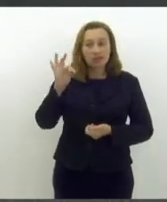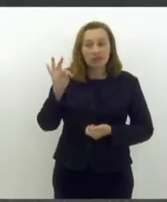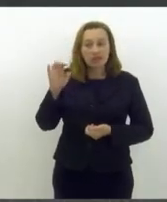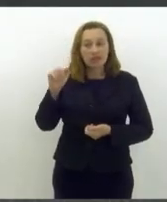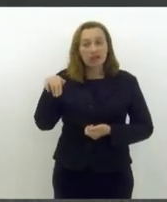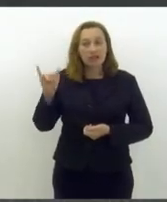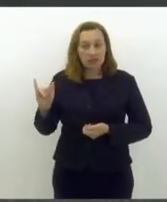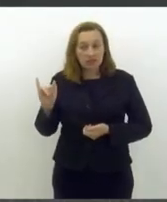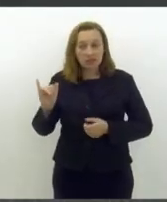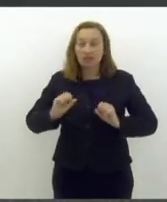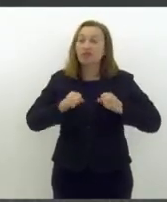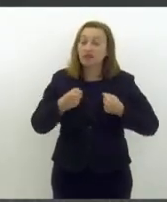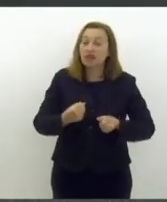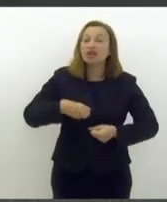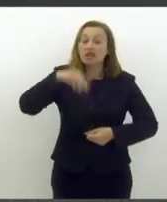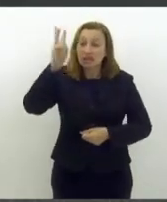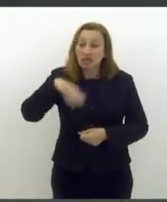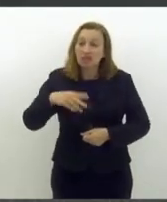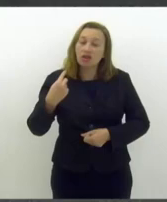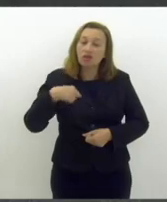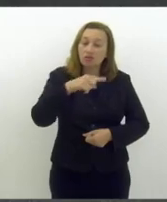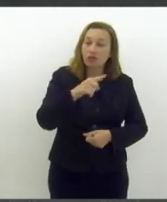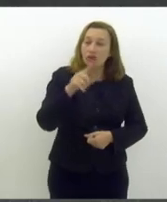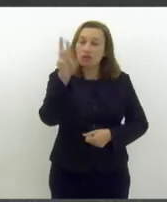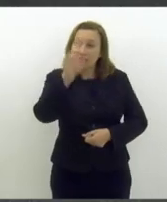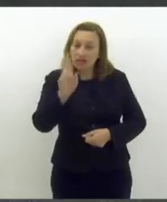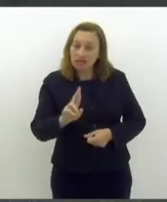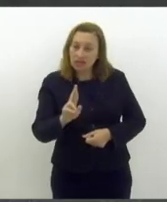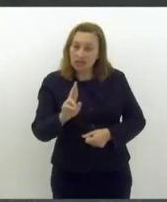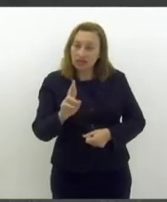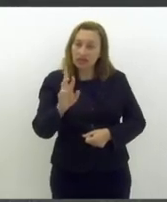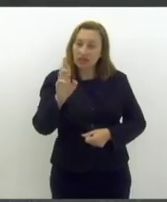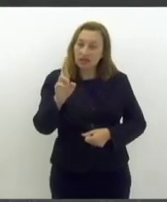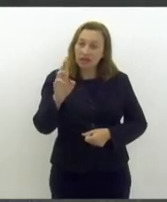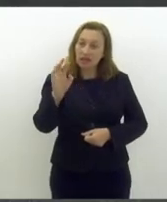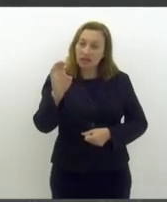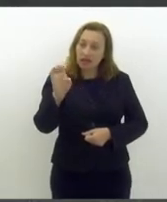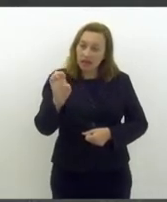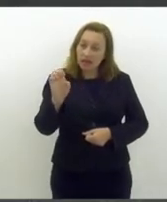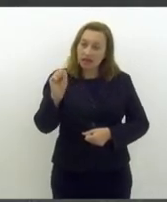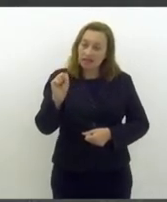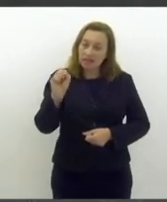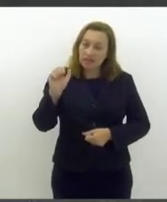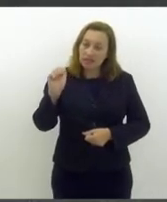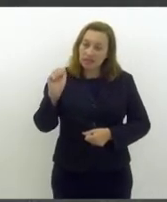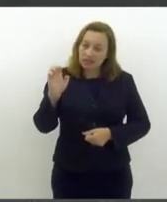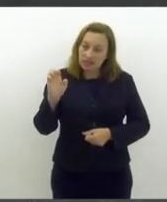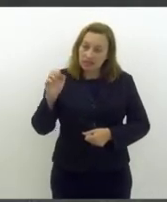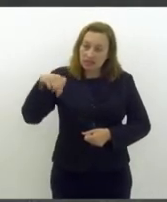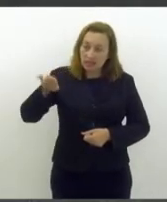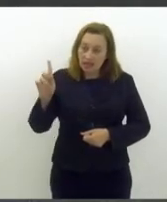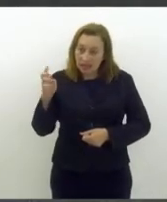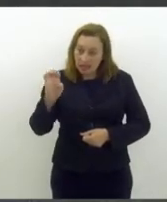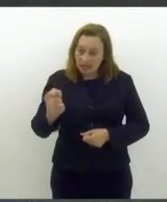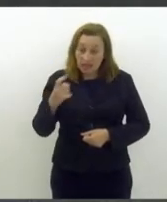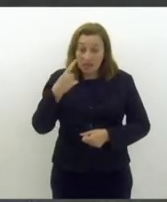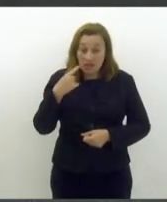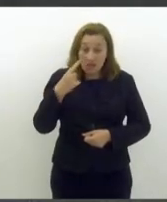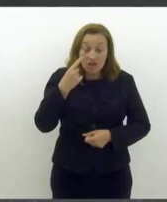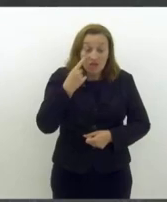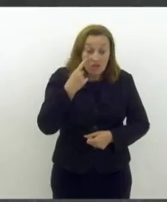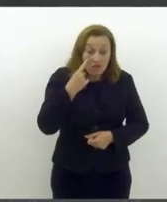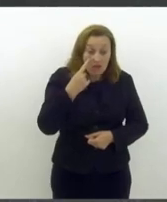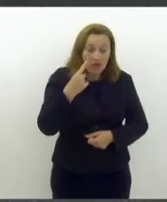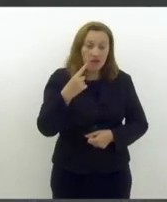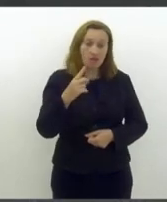quem já teve oportunidade de ir até Rezende e estar pessoalmente dentro do Hospital Veterinário que o